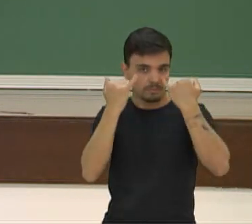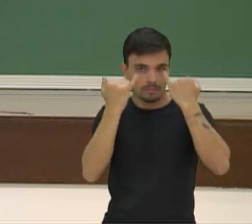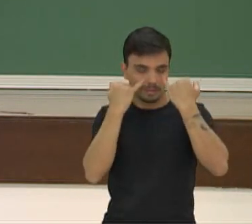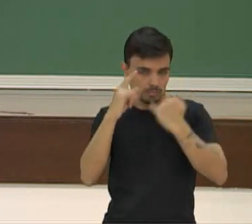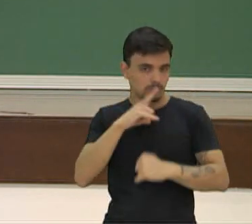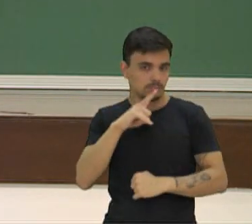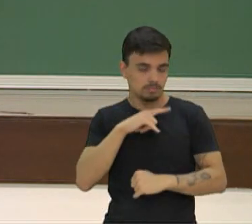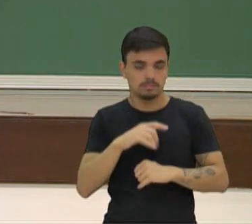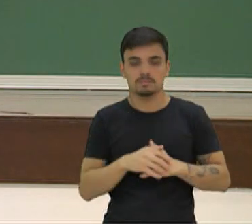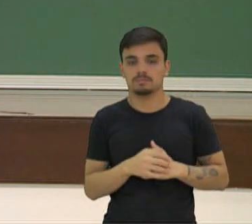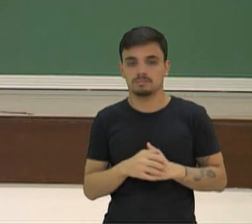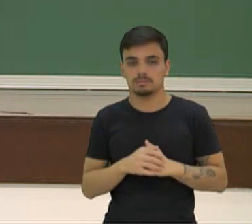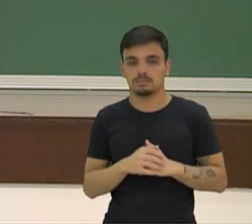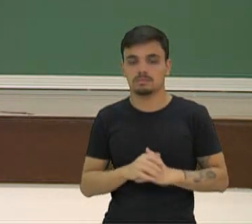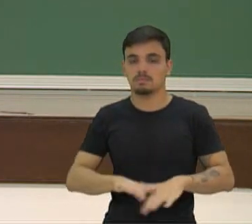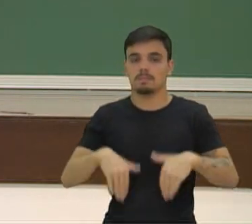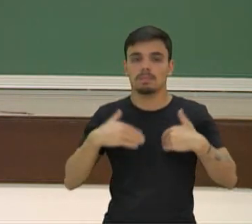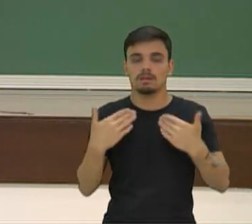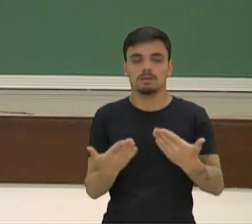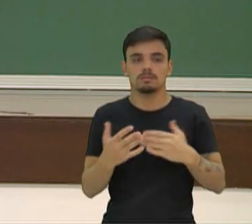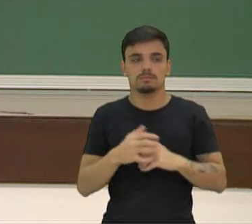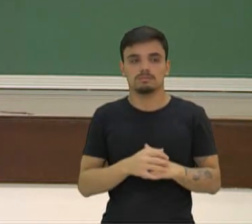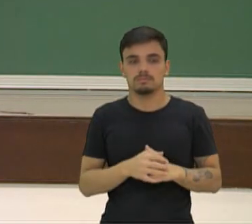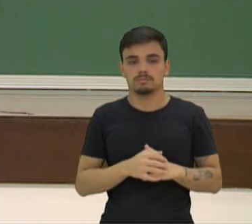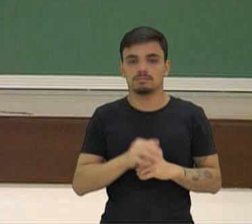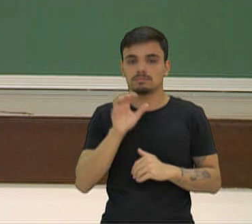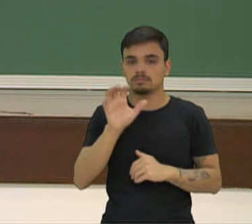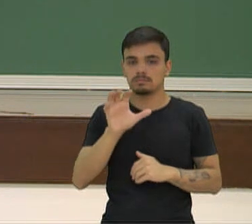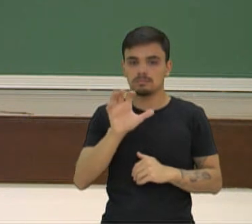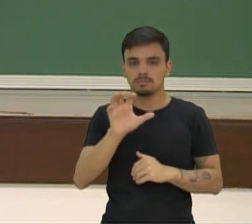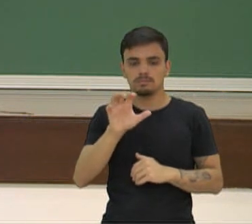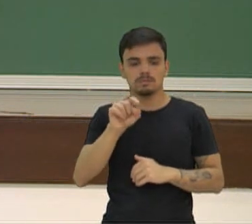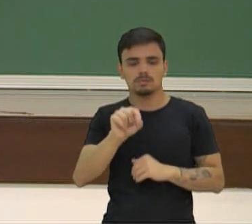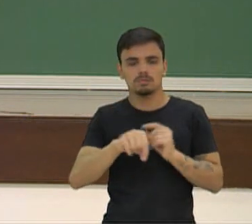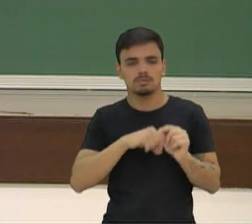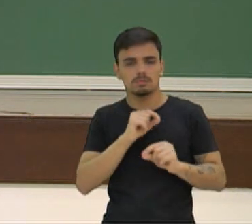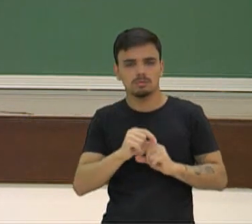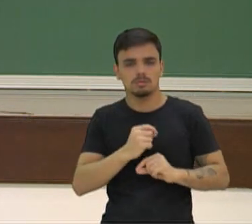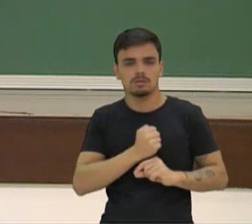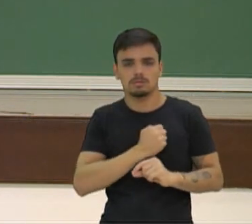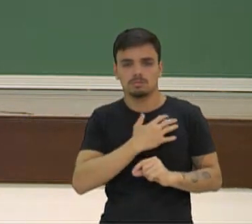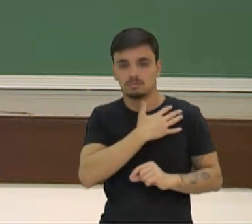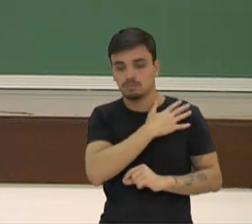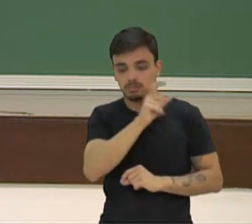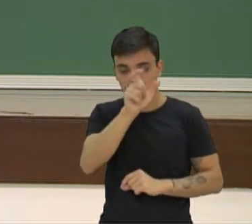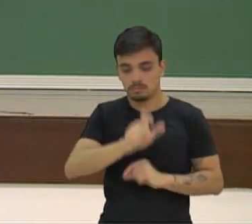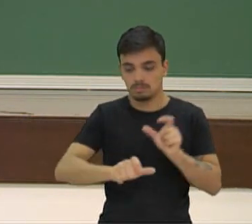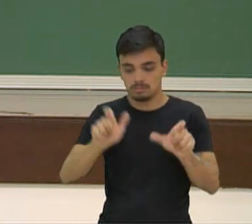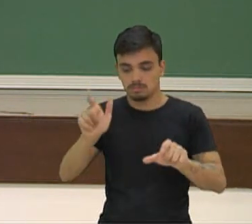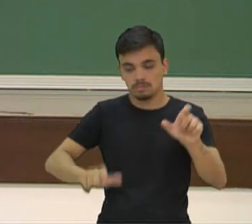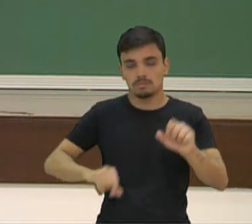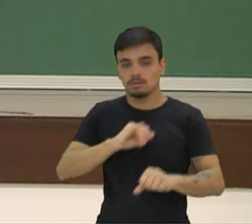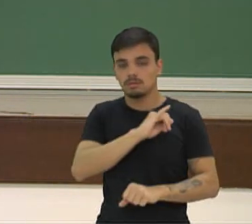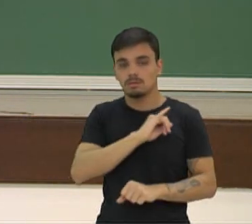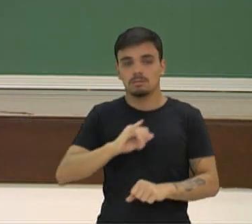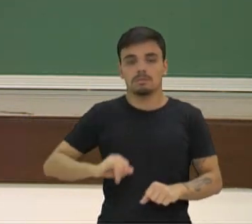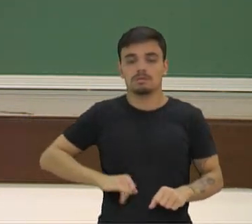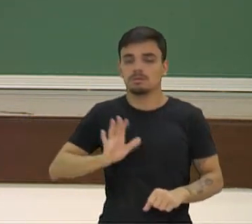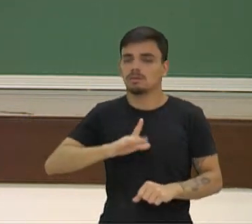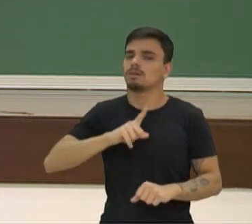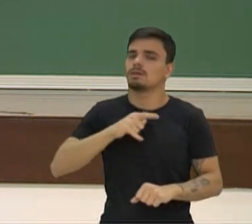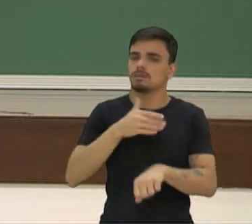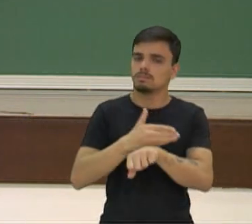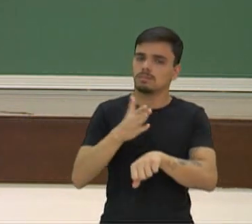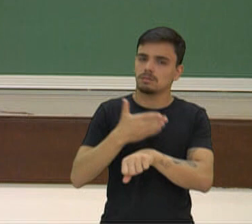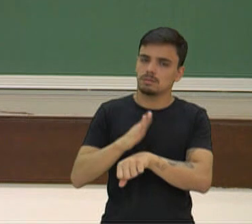temos. Entretanto, esses soldados imperiais, além de já ter todo um treinamento profissional para desempenhar